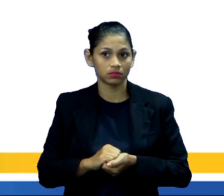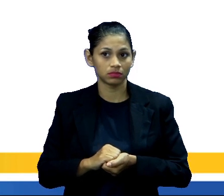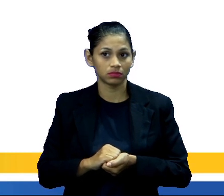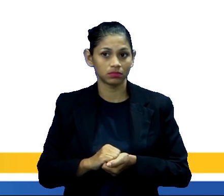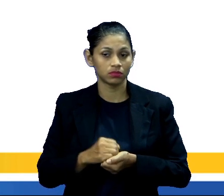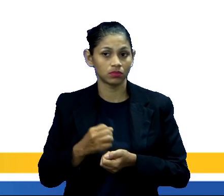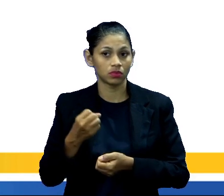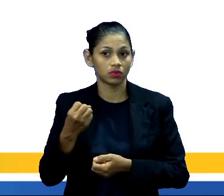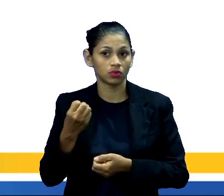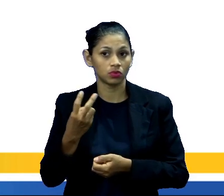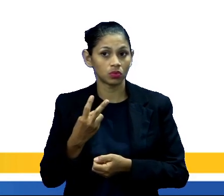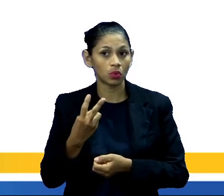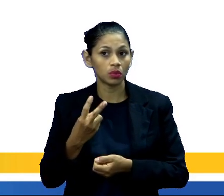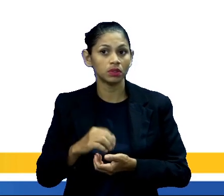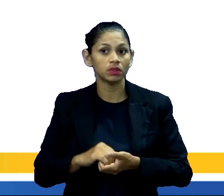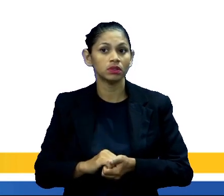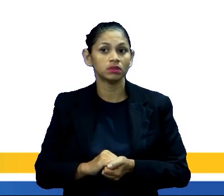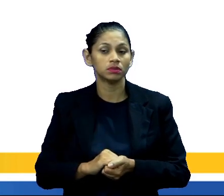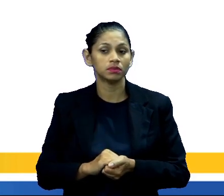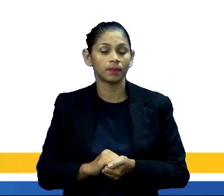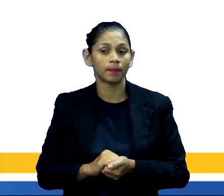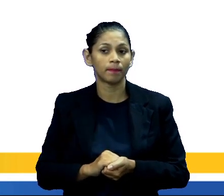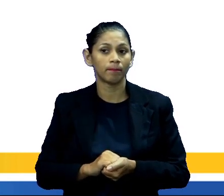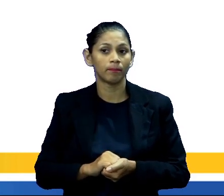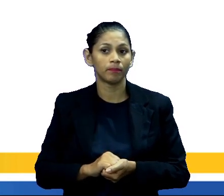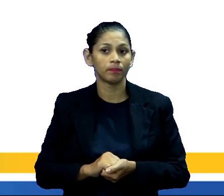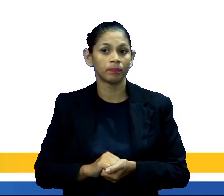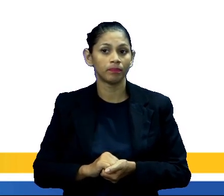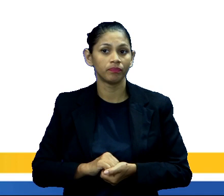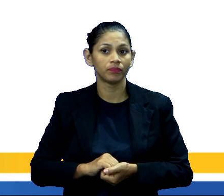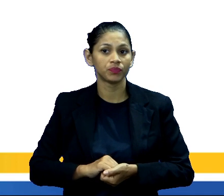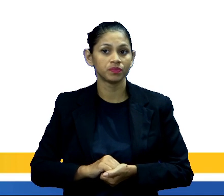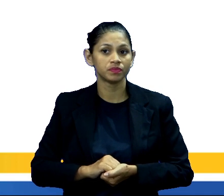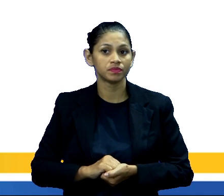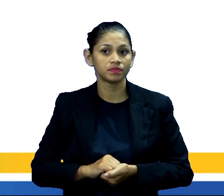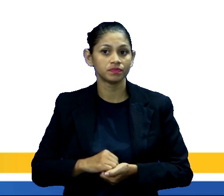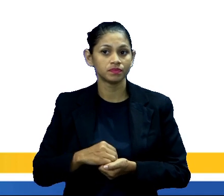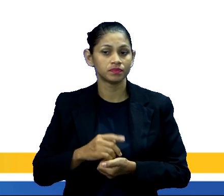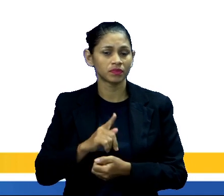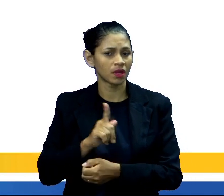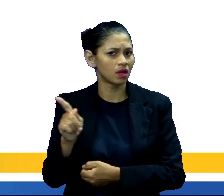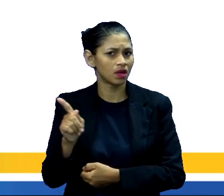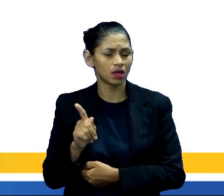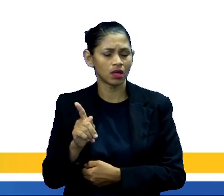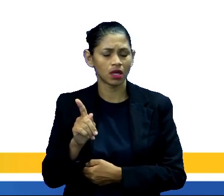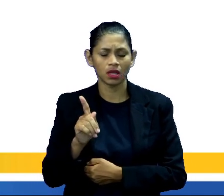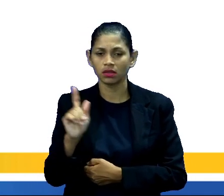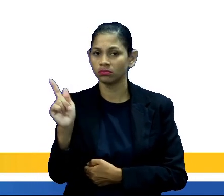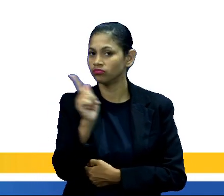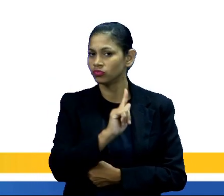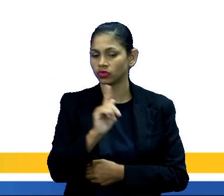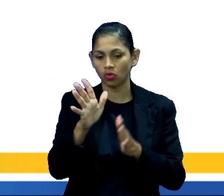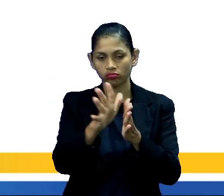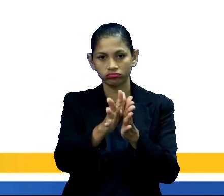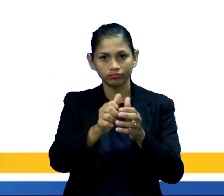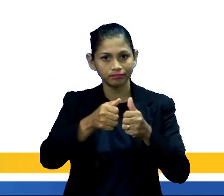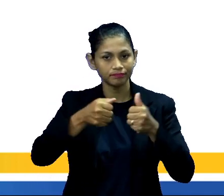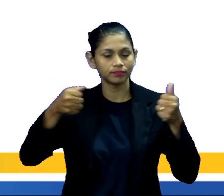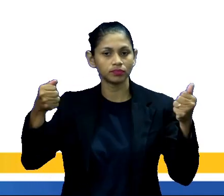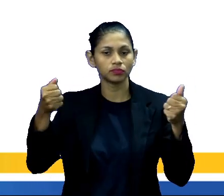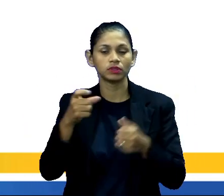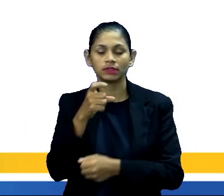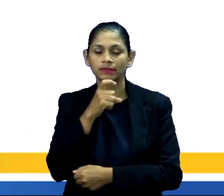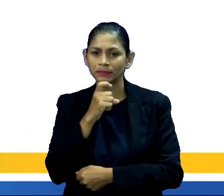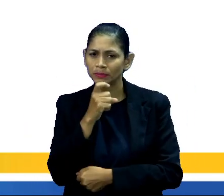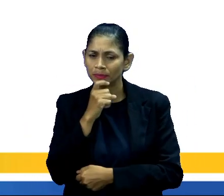Número 2, she didn't open the windows because it was too cold. Ela não abriu as janelas porque estava muito